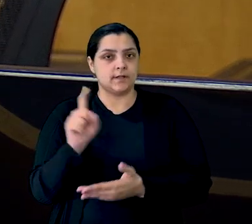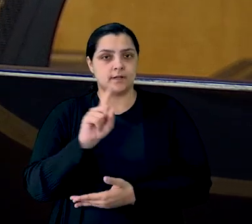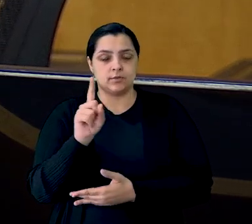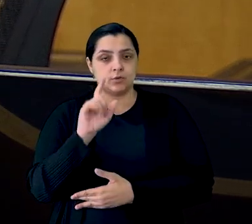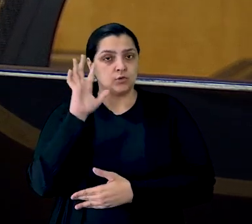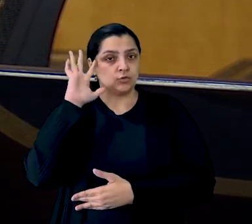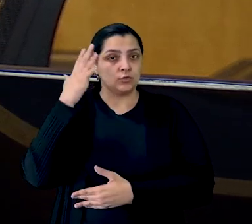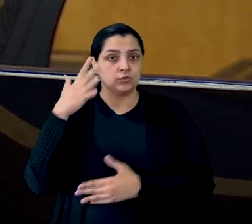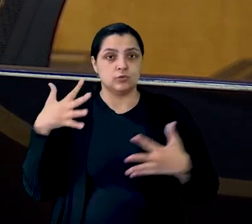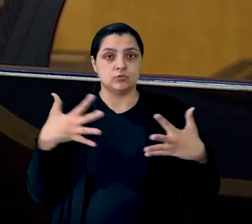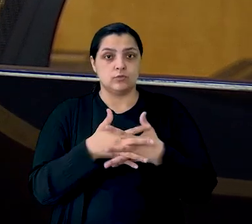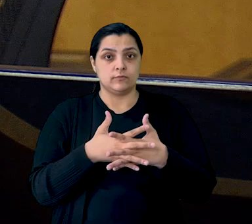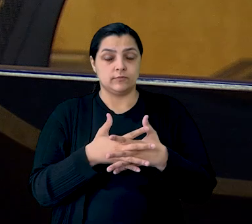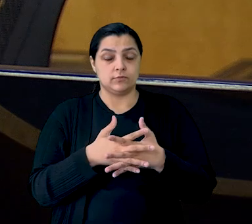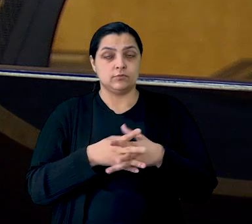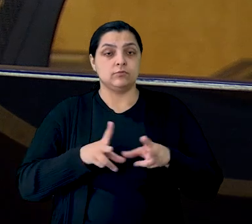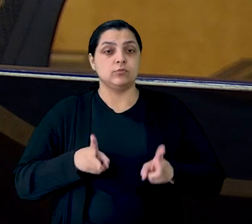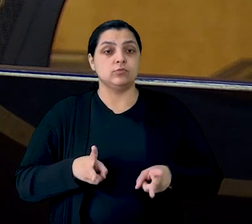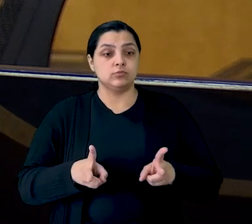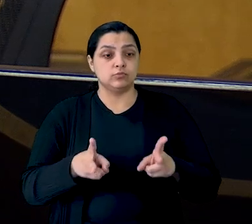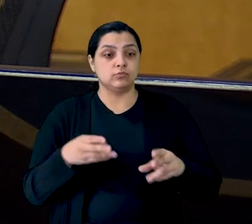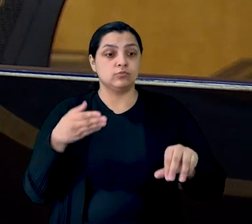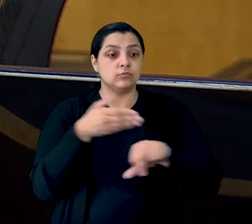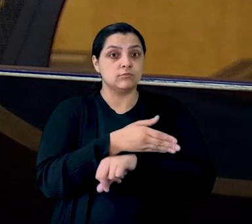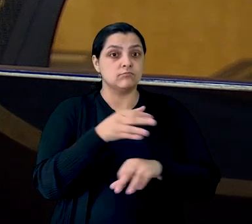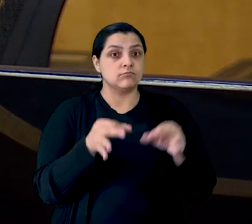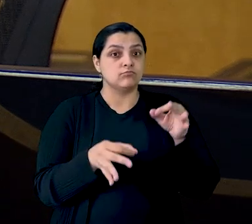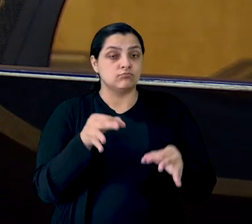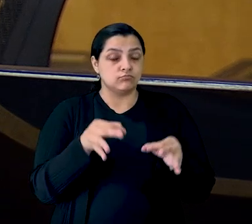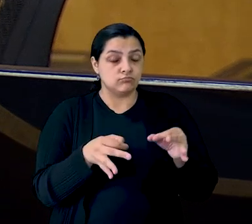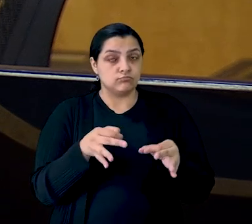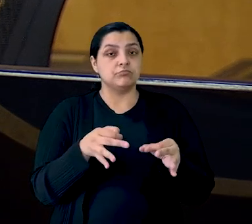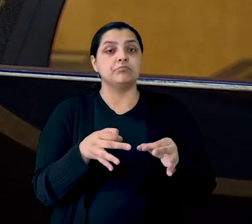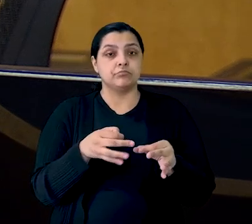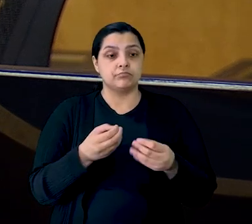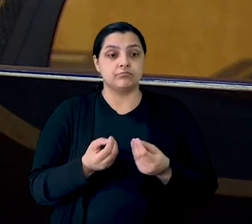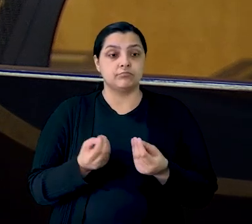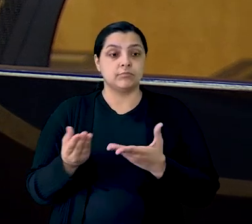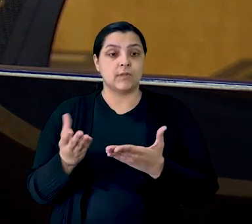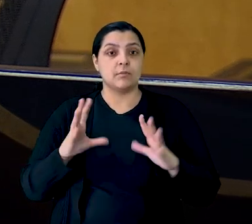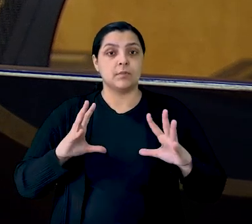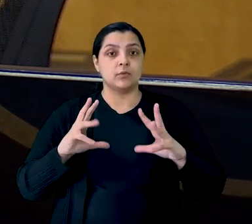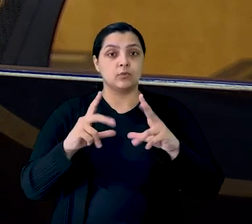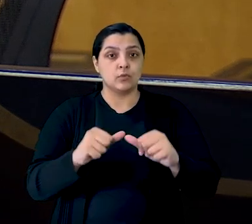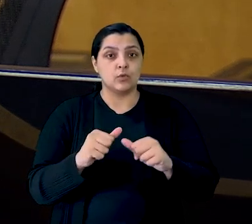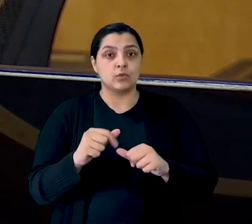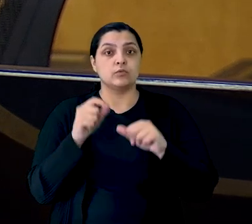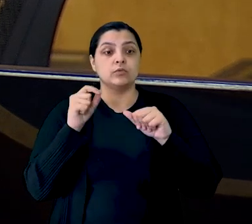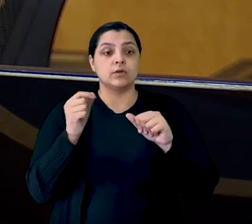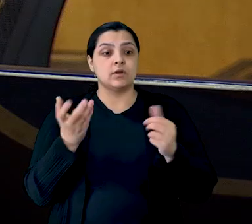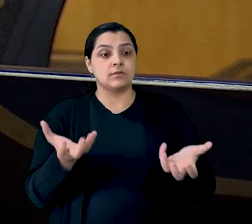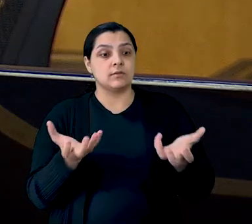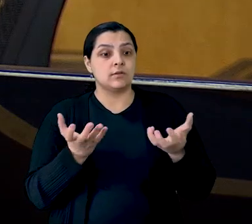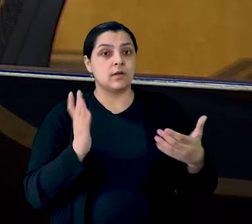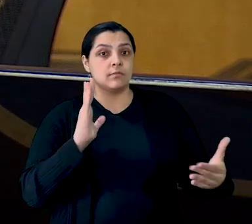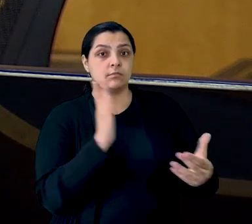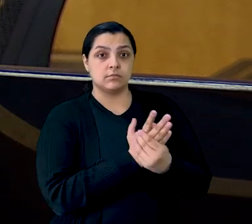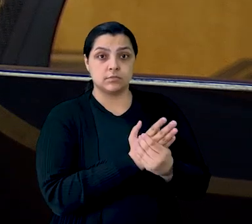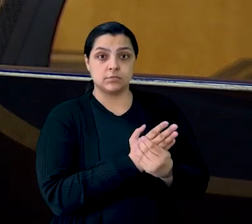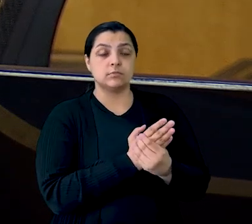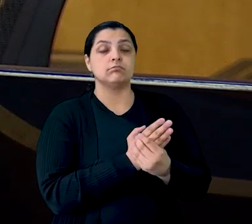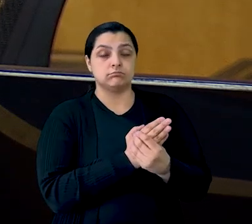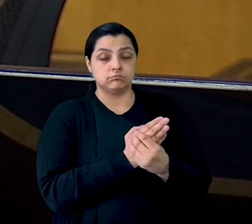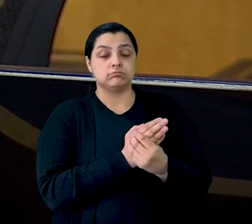obrigatório, de solução de conflitos, permanecendo o acesso à justiça, resguardando para todos os que venham ajuizar